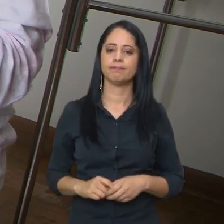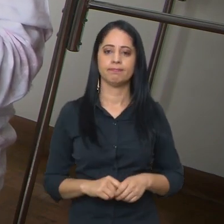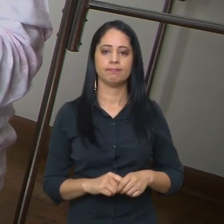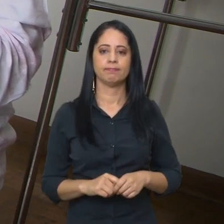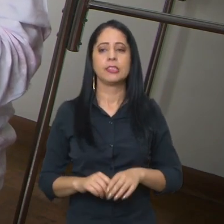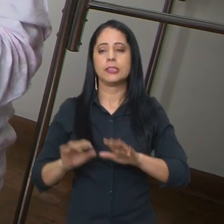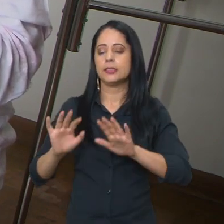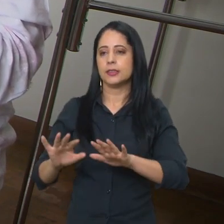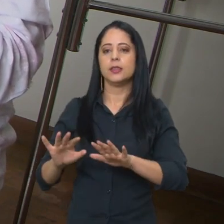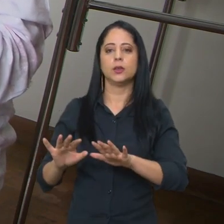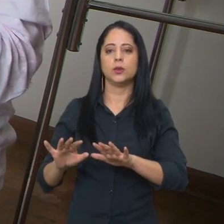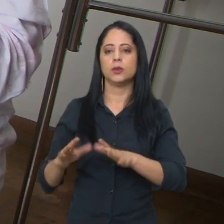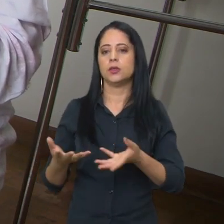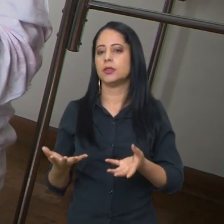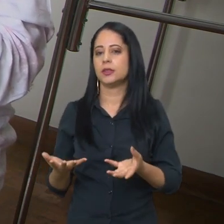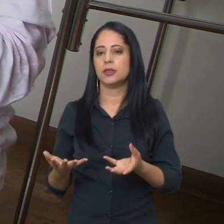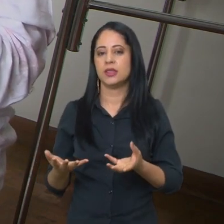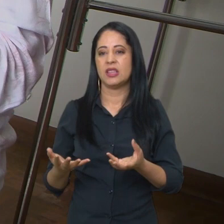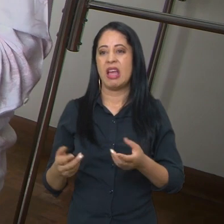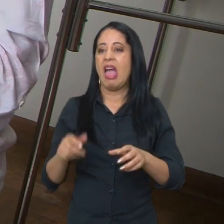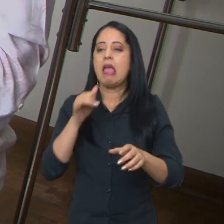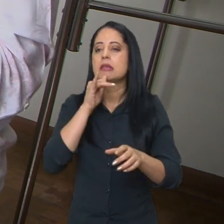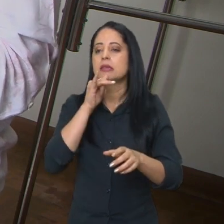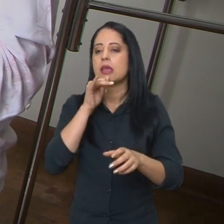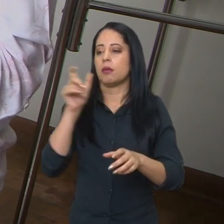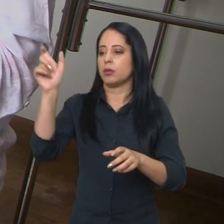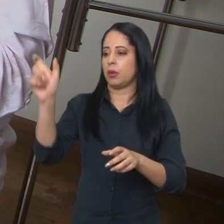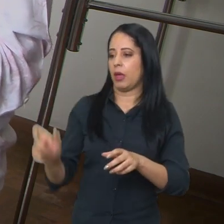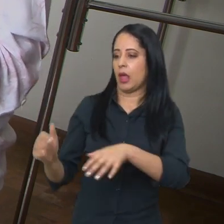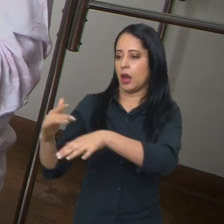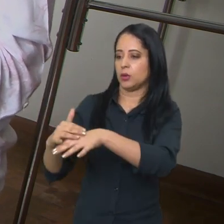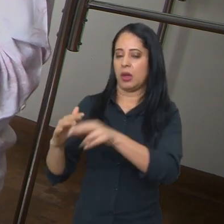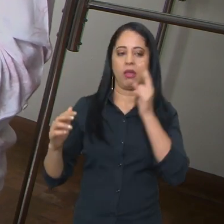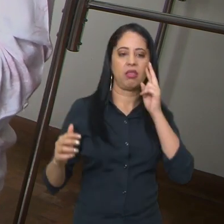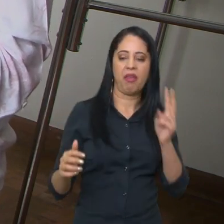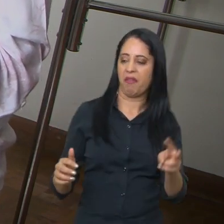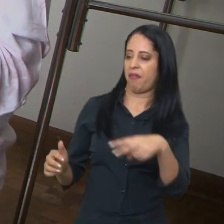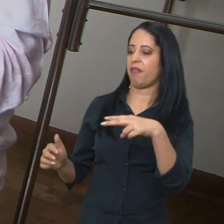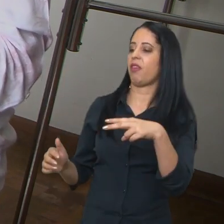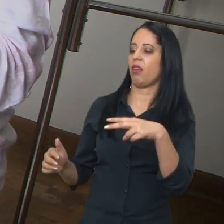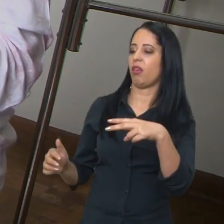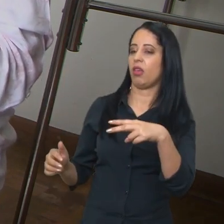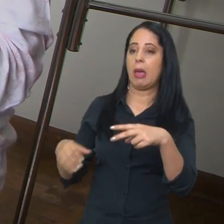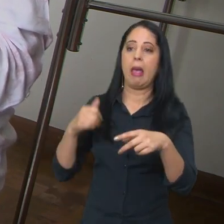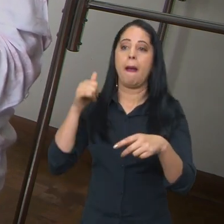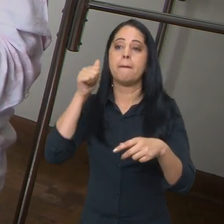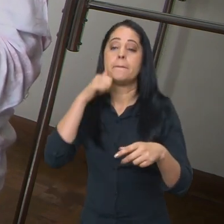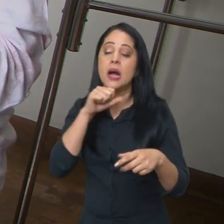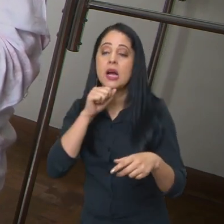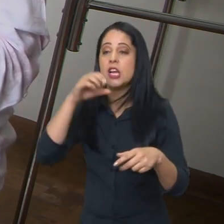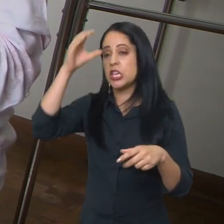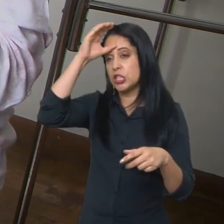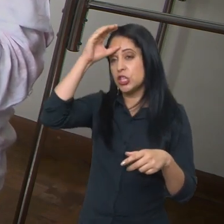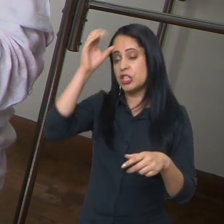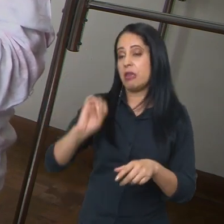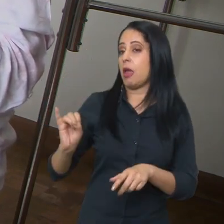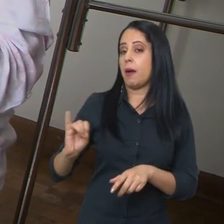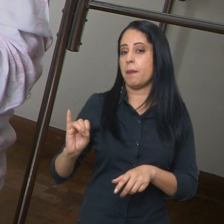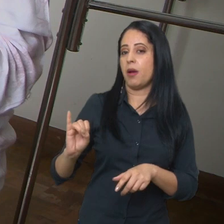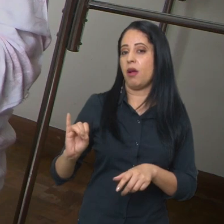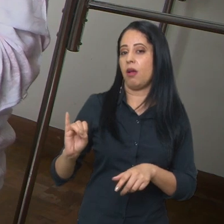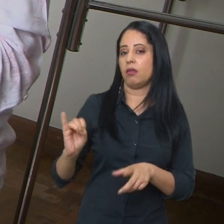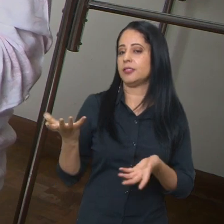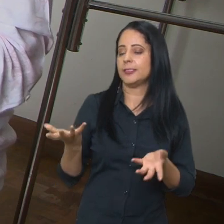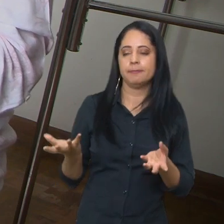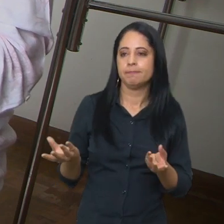fundamental. Que ninguém veja um paciente, veja uma pessoa, uma mãe, uma tia, uma sogra, uma